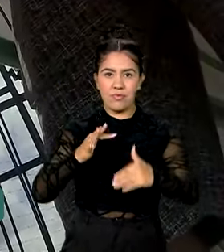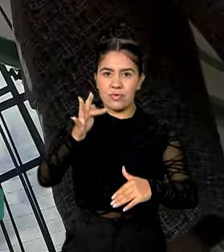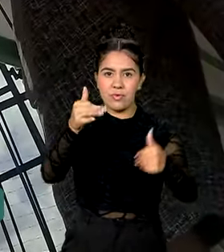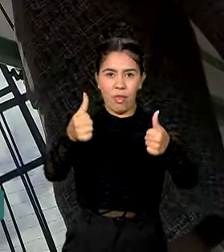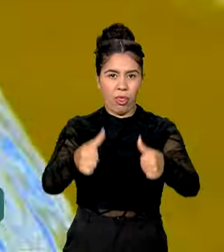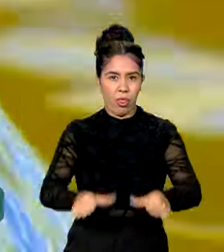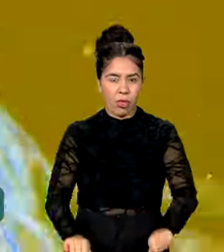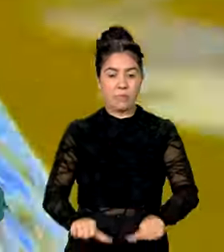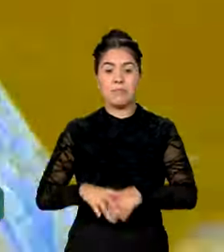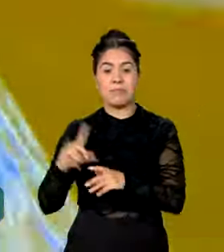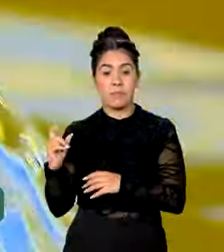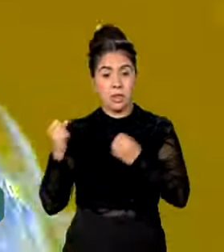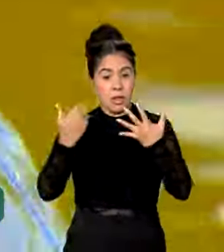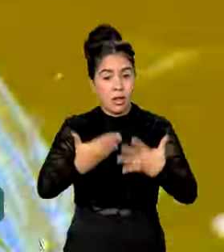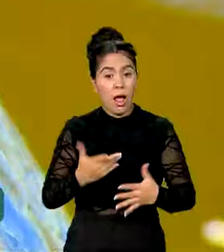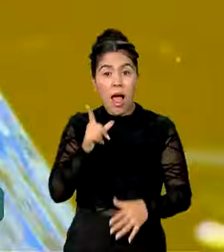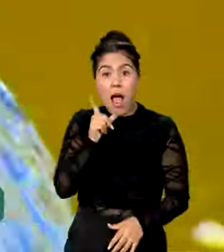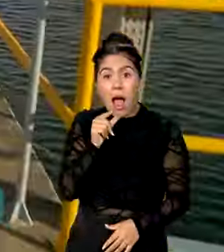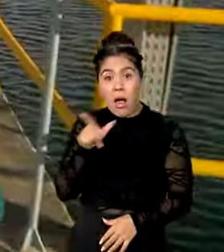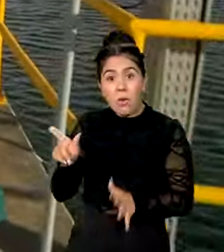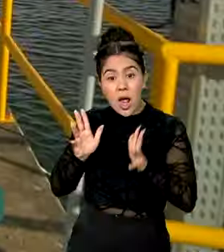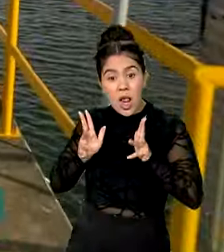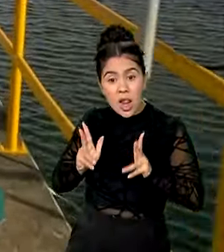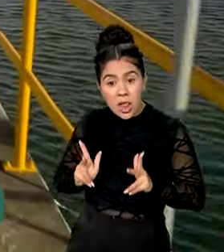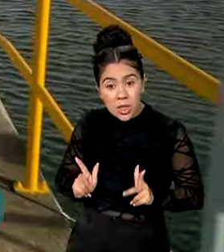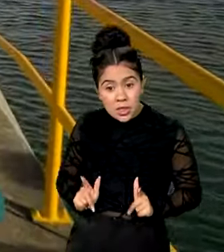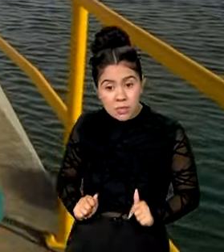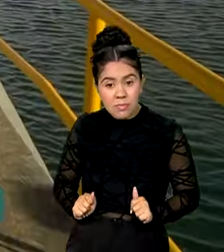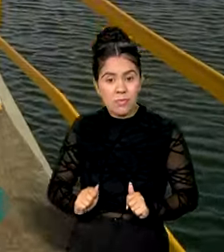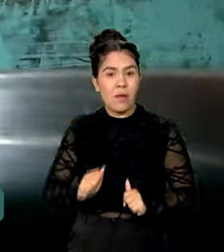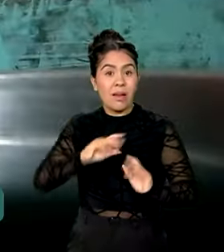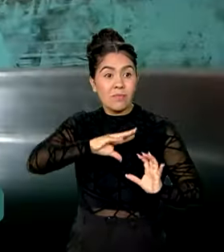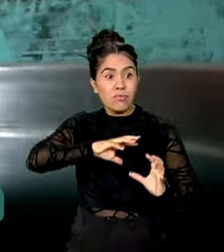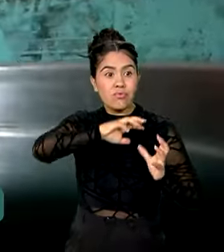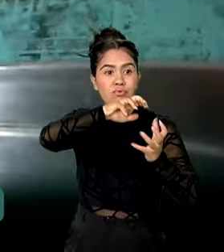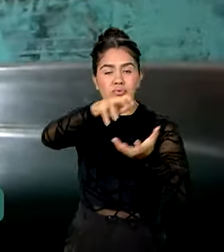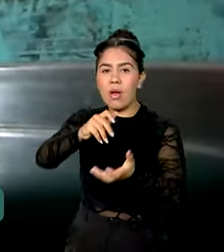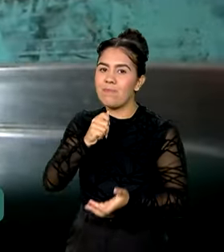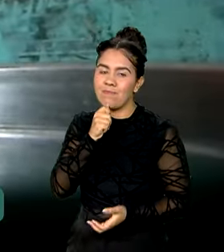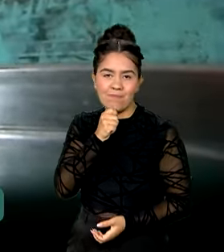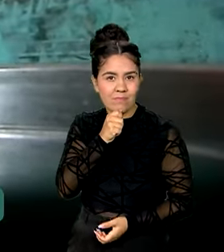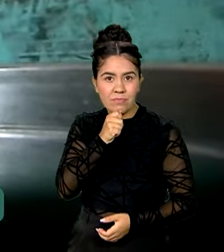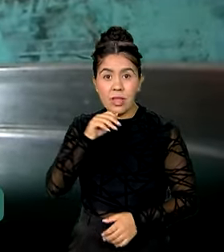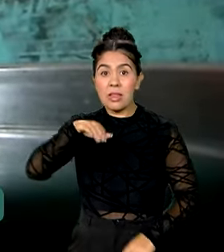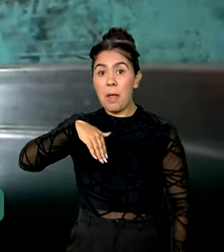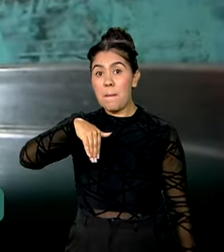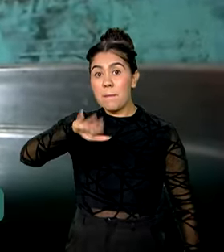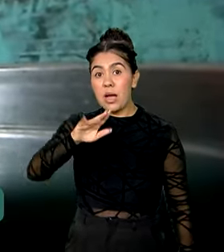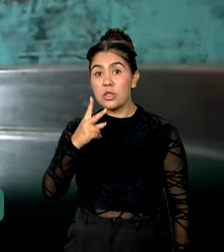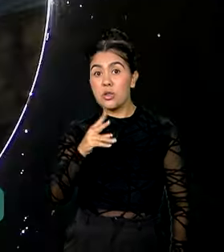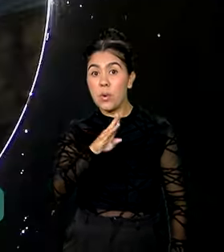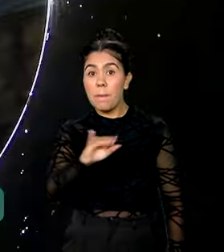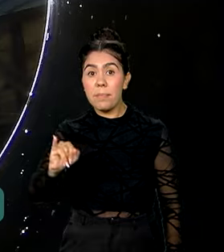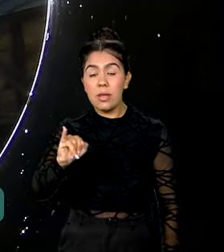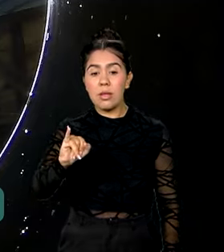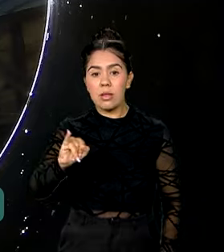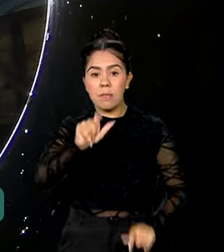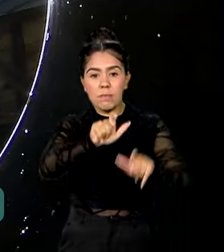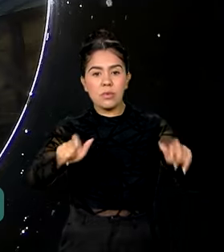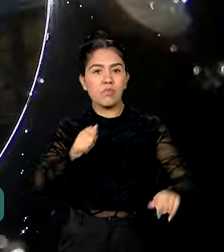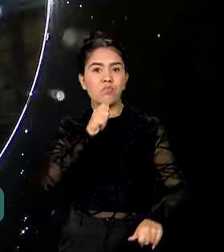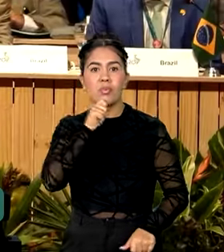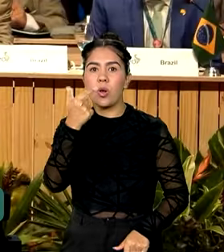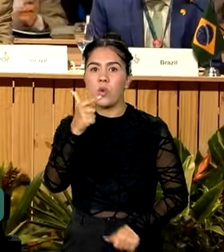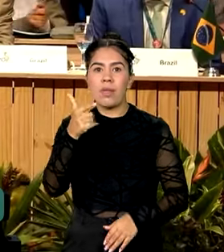existência humana a água tratada ainda não é universal mais de 2 bilhões de pessoas no planeta não tem